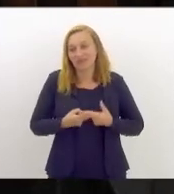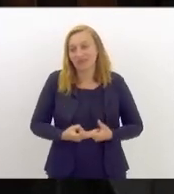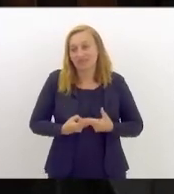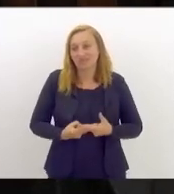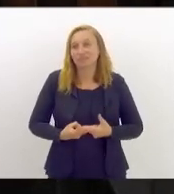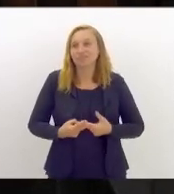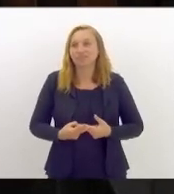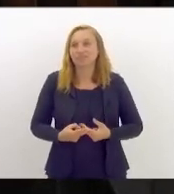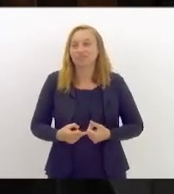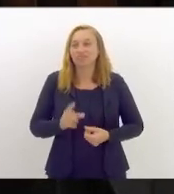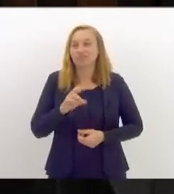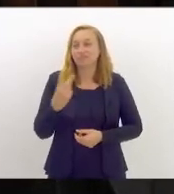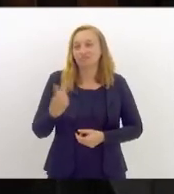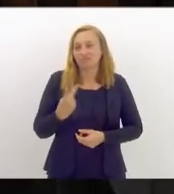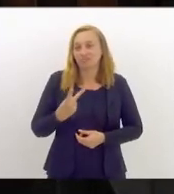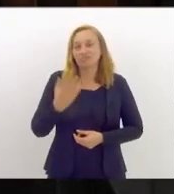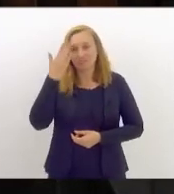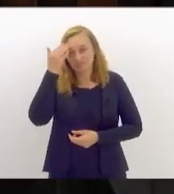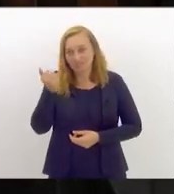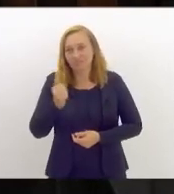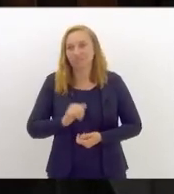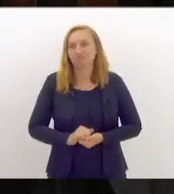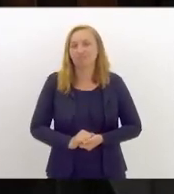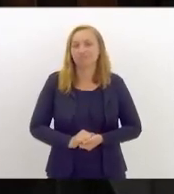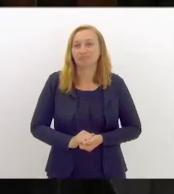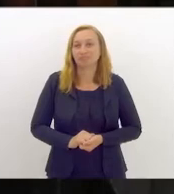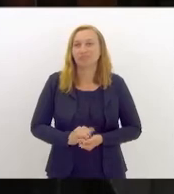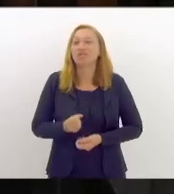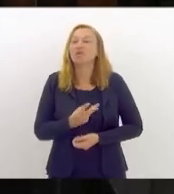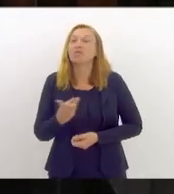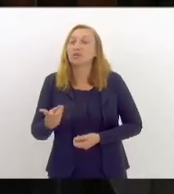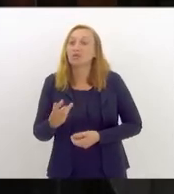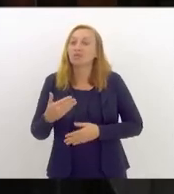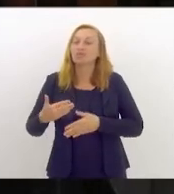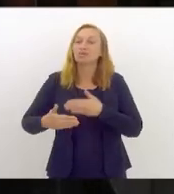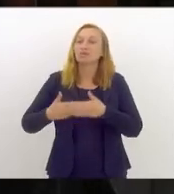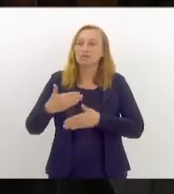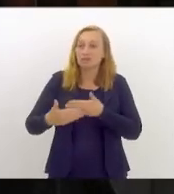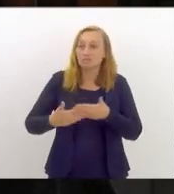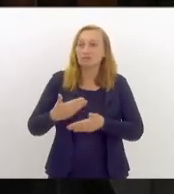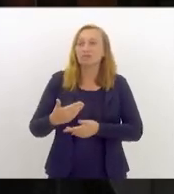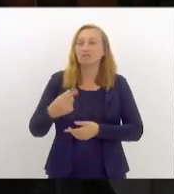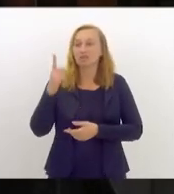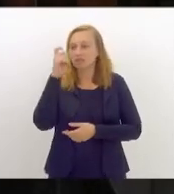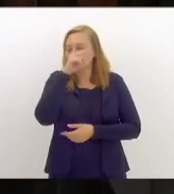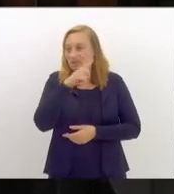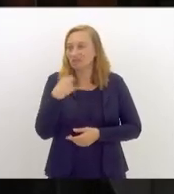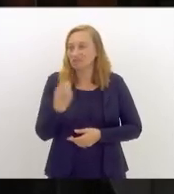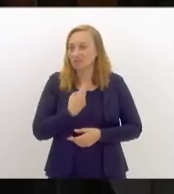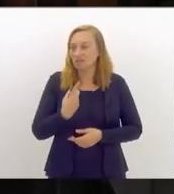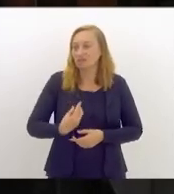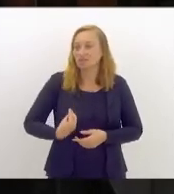somente nós dois sabemos o quanto longa tem sido as nossas noites